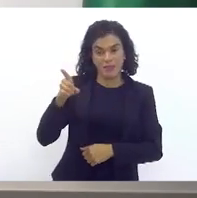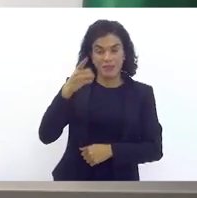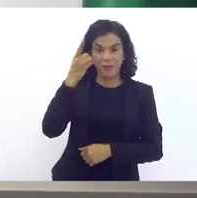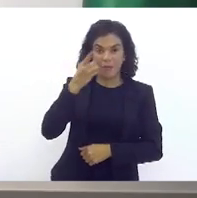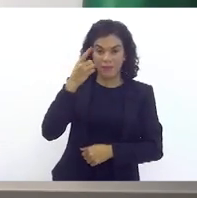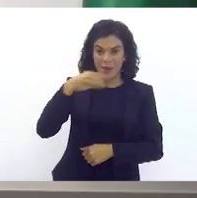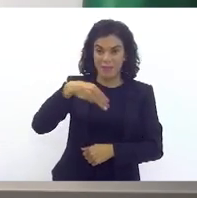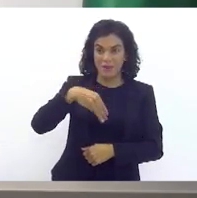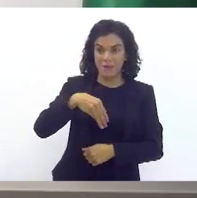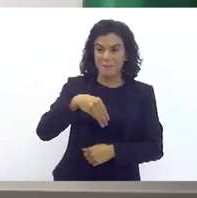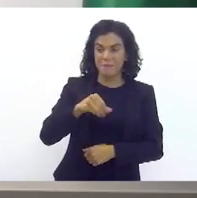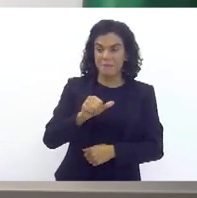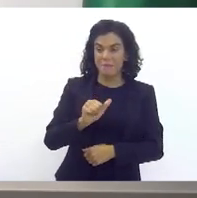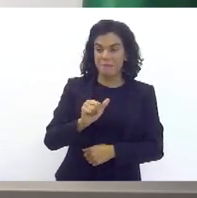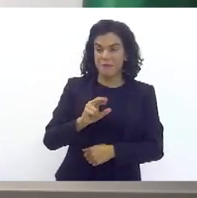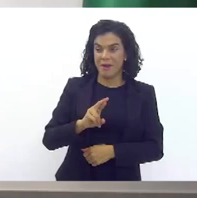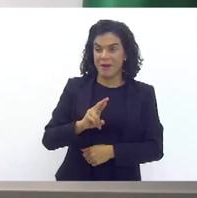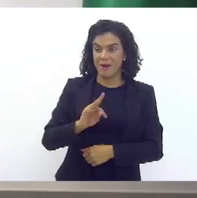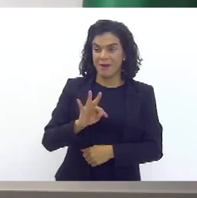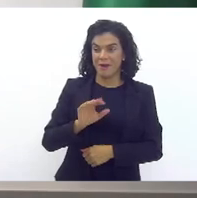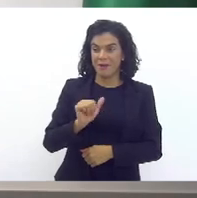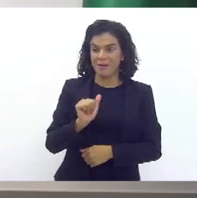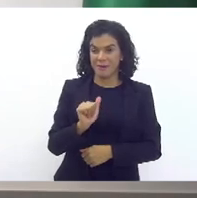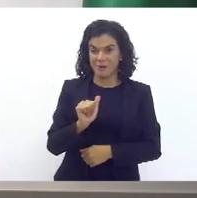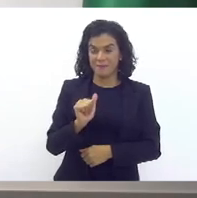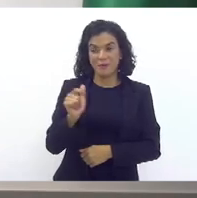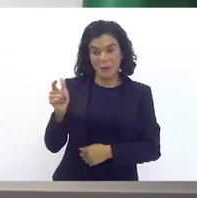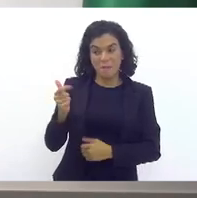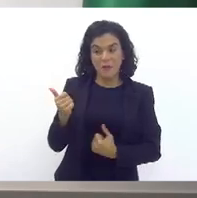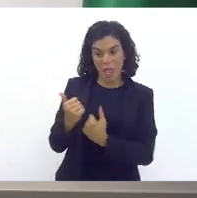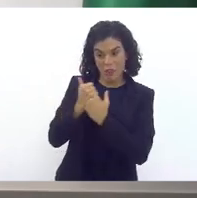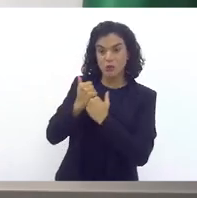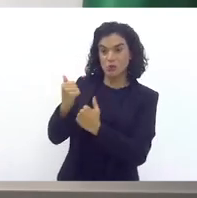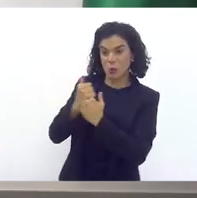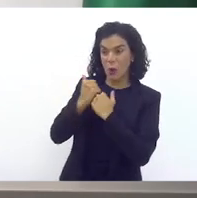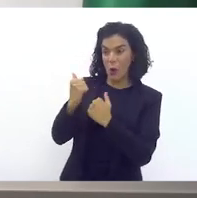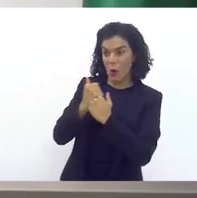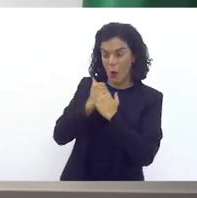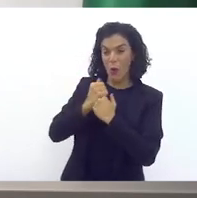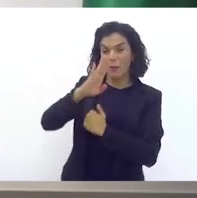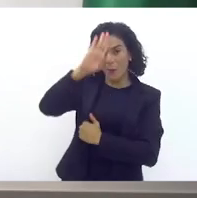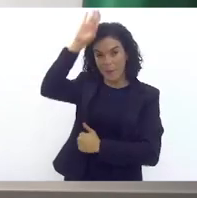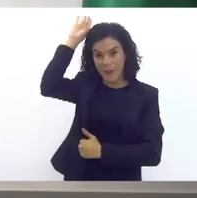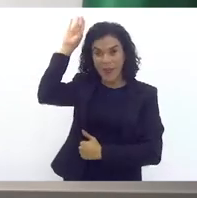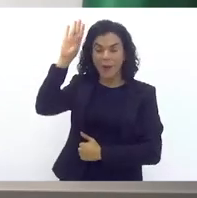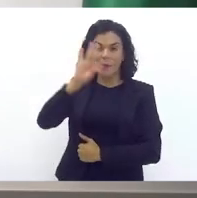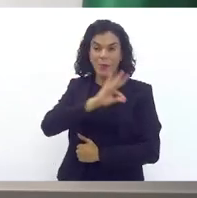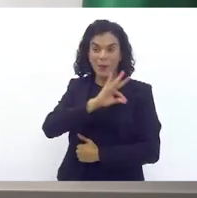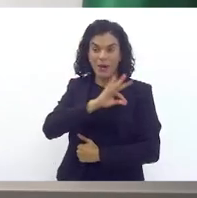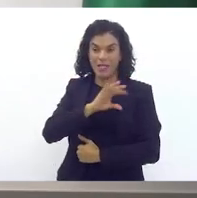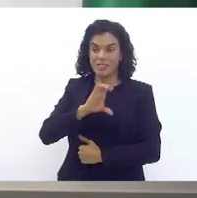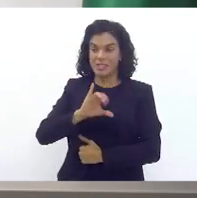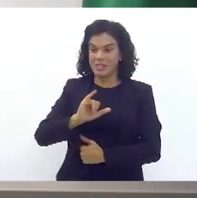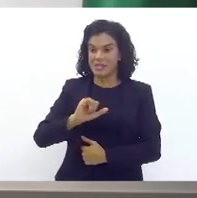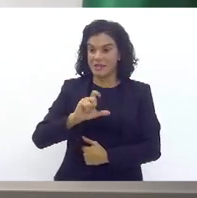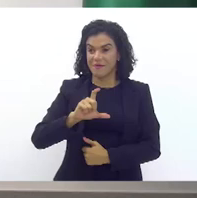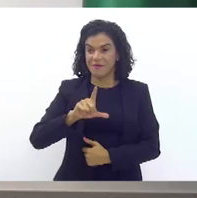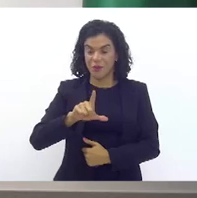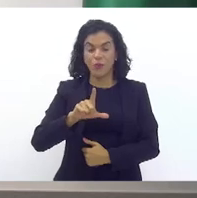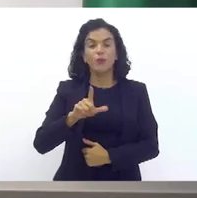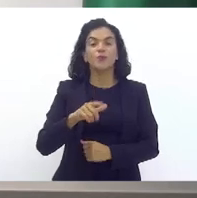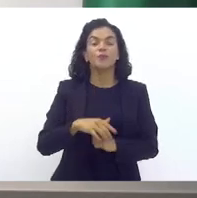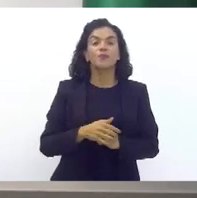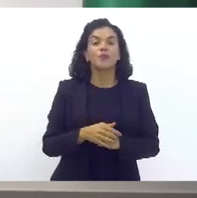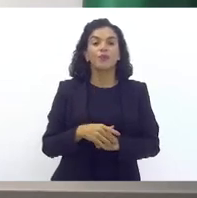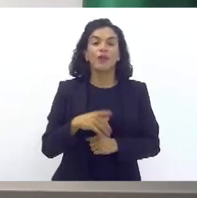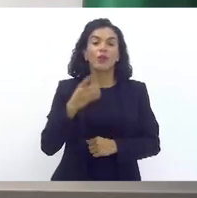muito. Fui mais ajudado. No Corpo de Bombeiros e eu na Polícia Civil. Doutor Luiz Paulo talvez não lembre